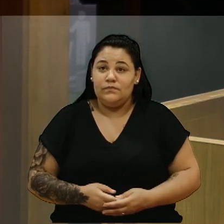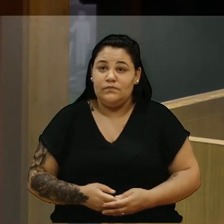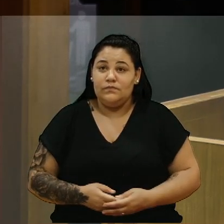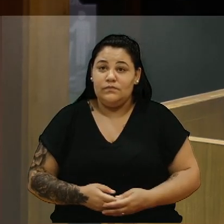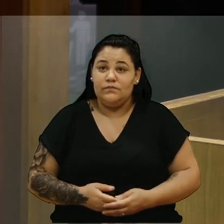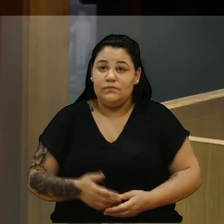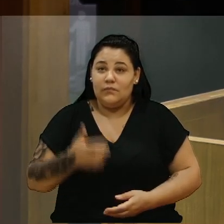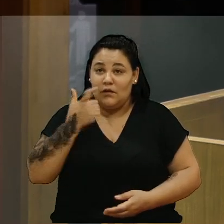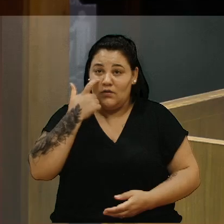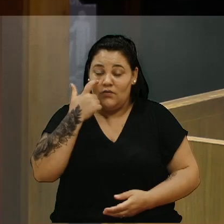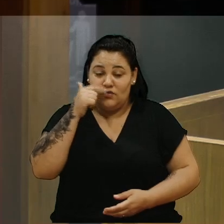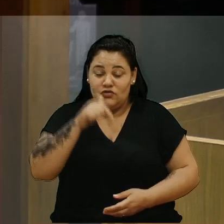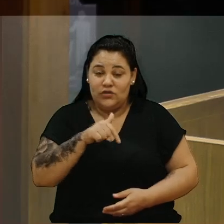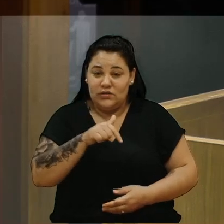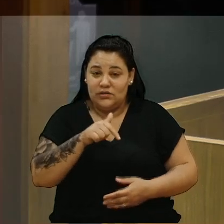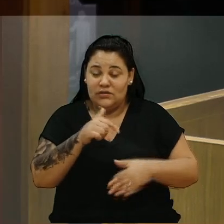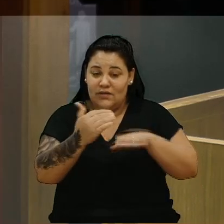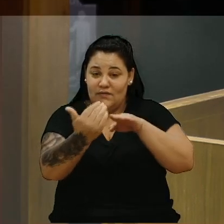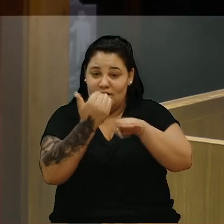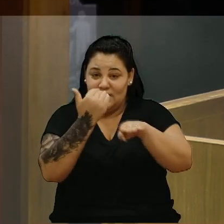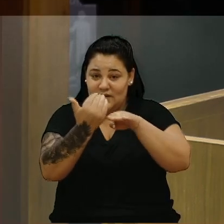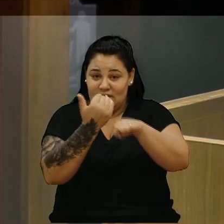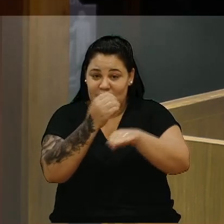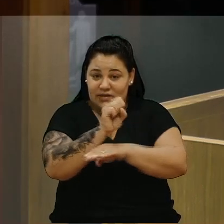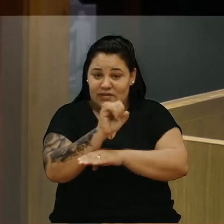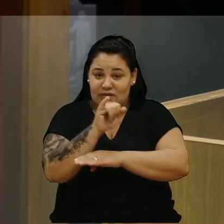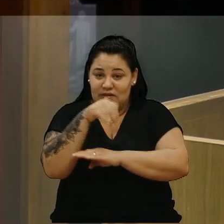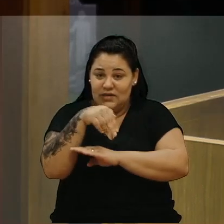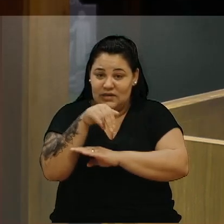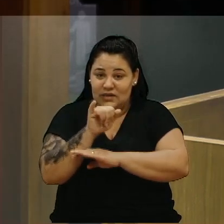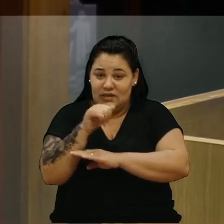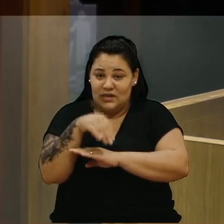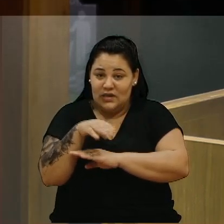Eu vejo aqui na Avenida Sinimbu, que é a principal avenida do nosso município,